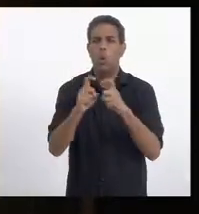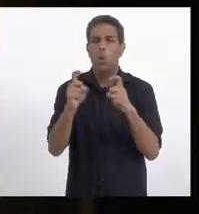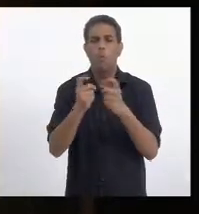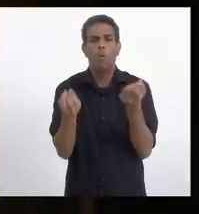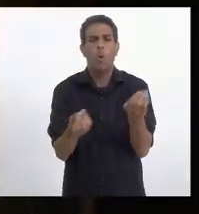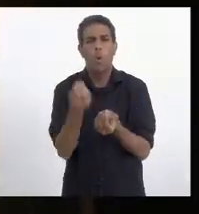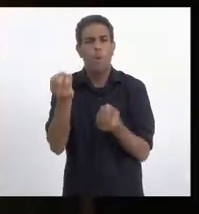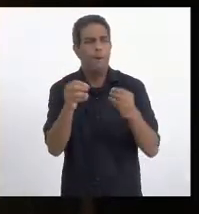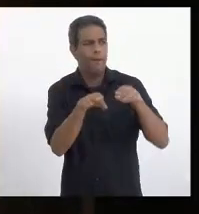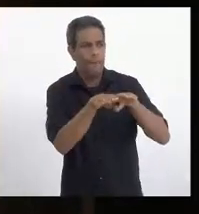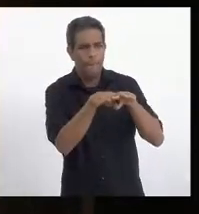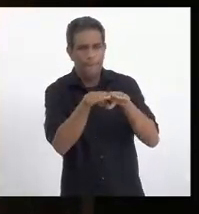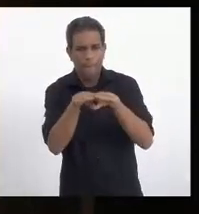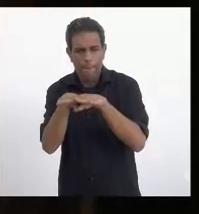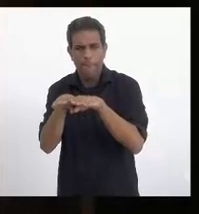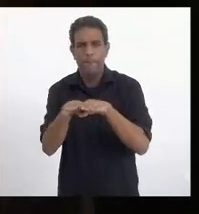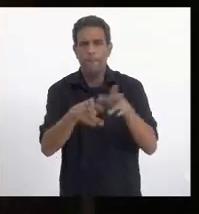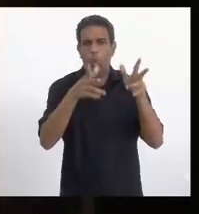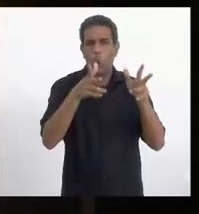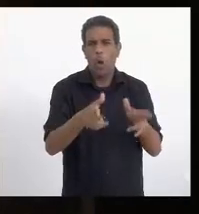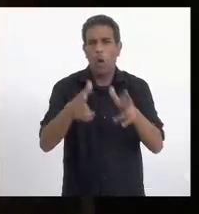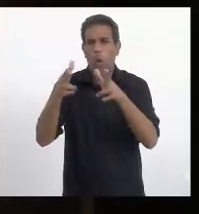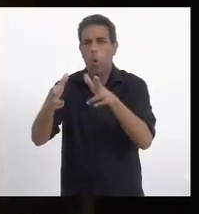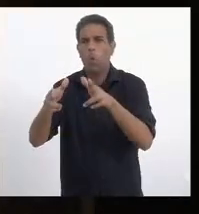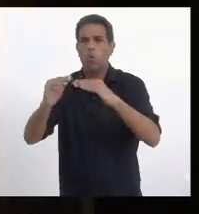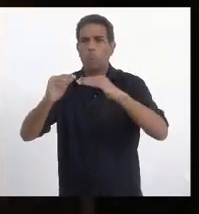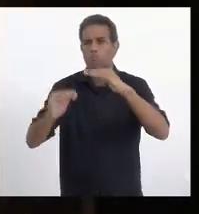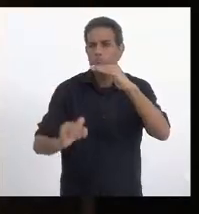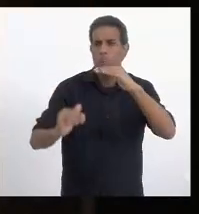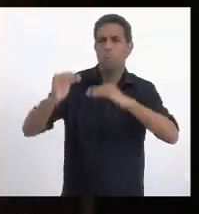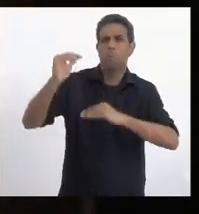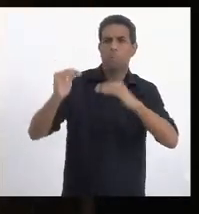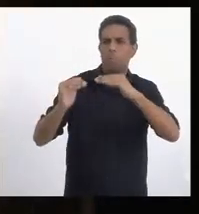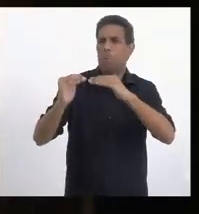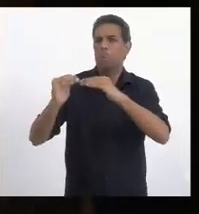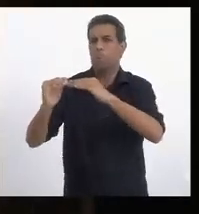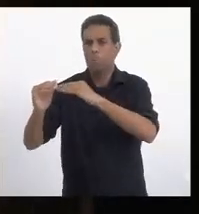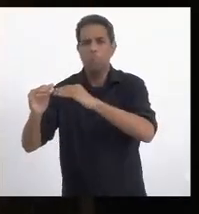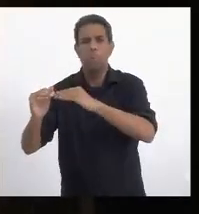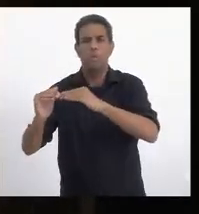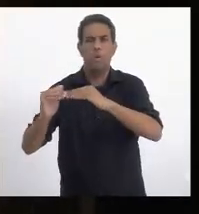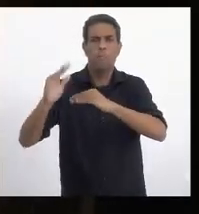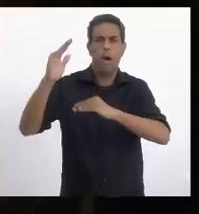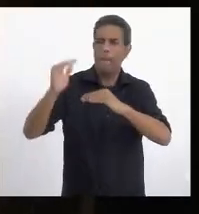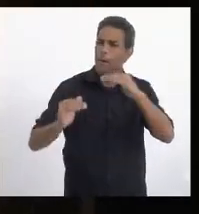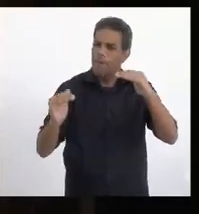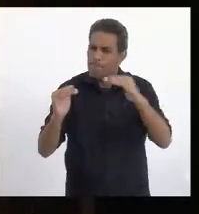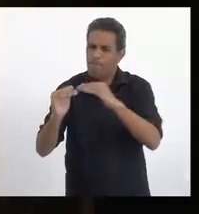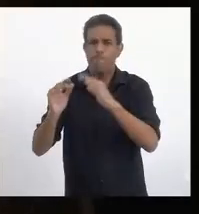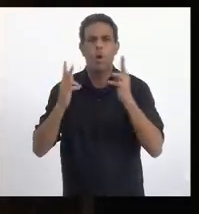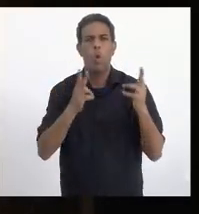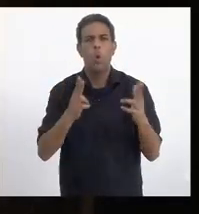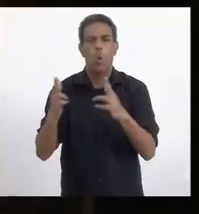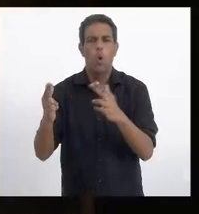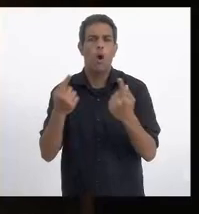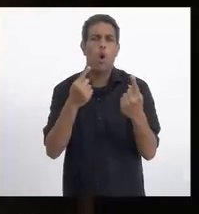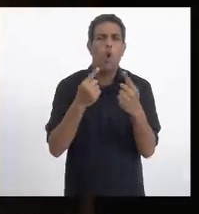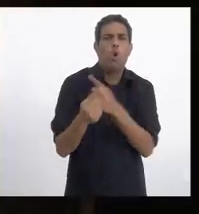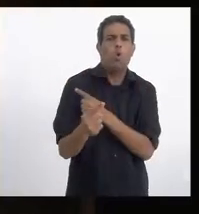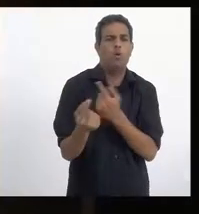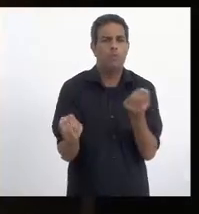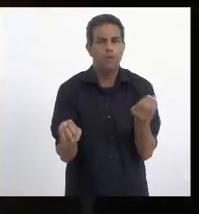ou é que parada liga nada lá em cima ou lá embaixo nem o termo não pode um ganhar mais outro ganha menos sou